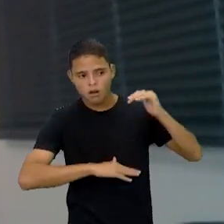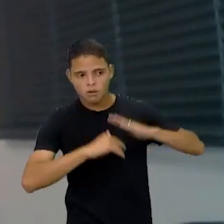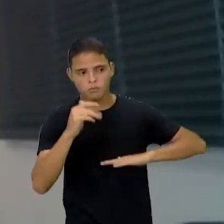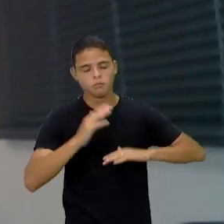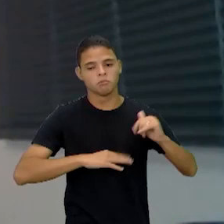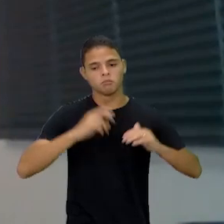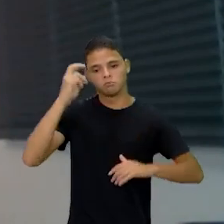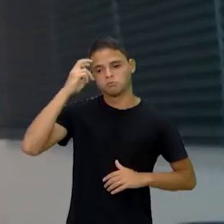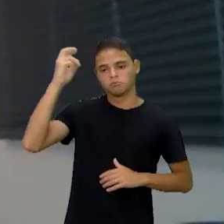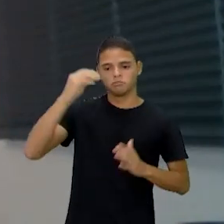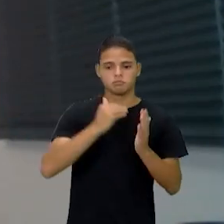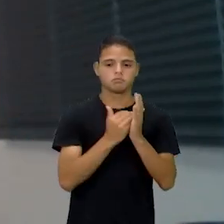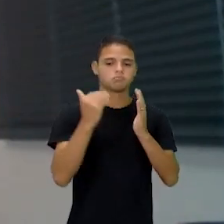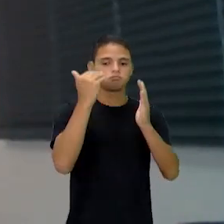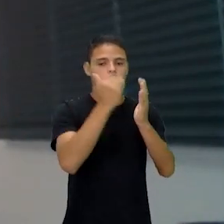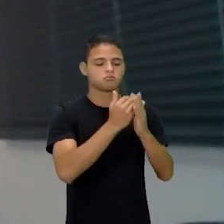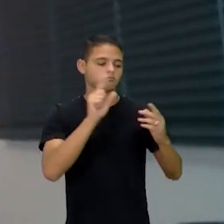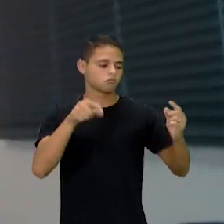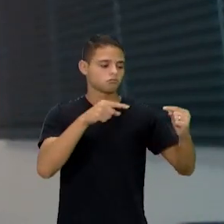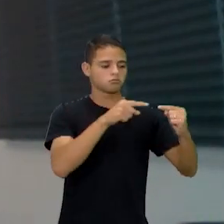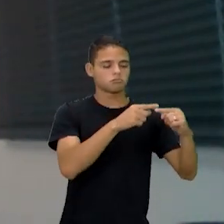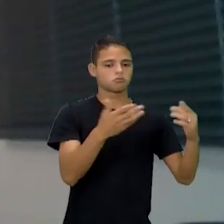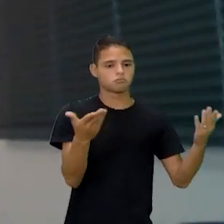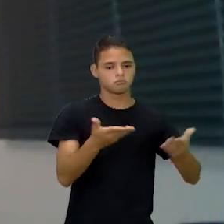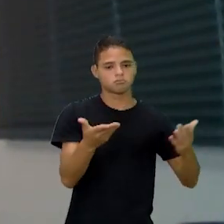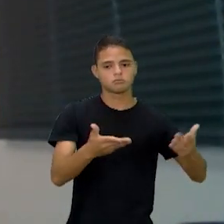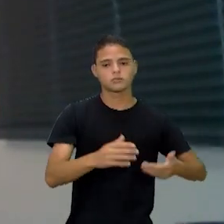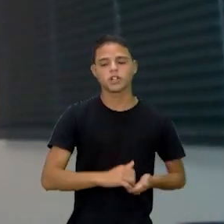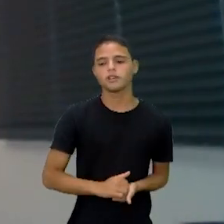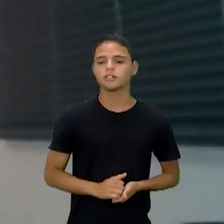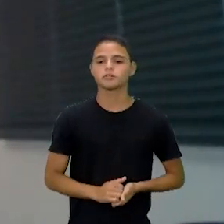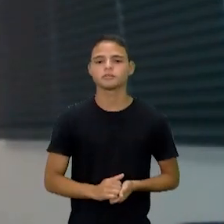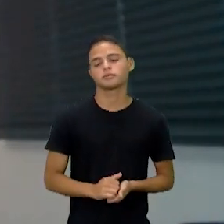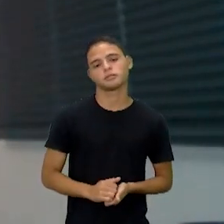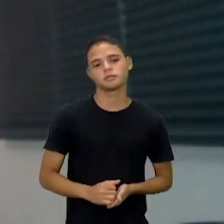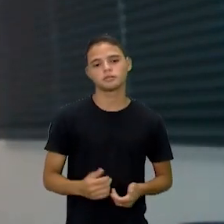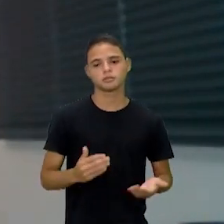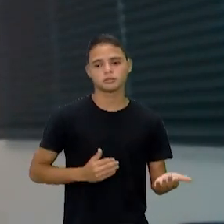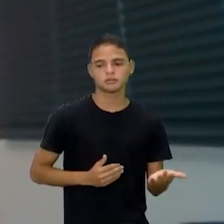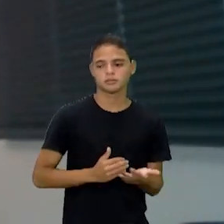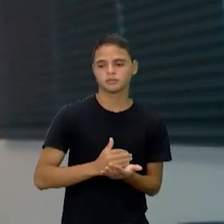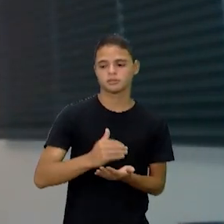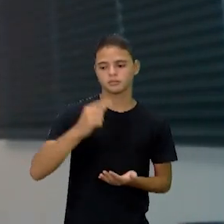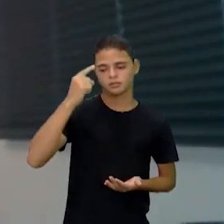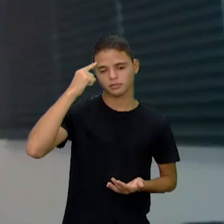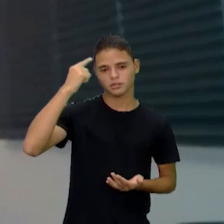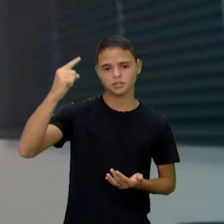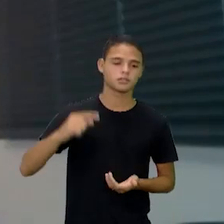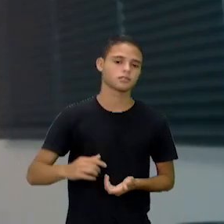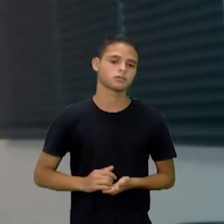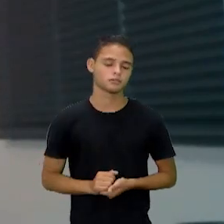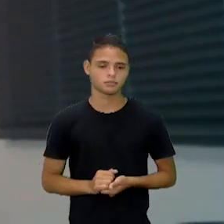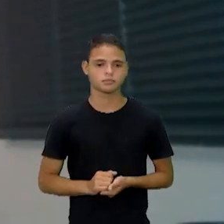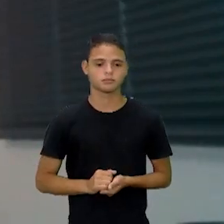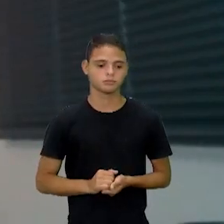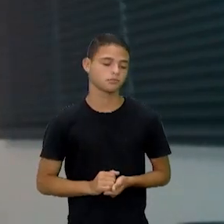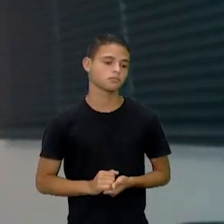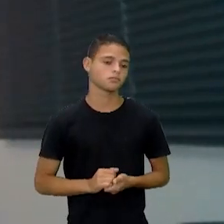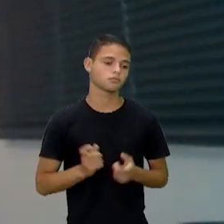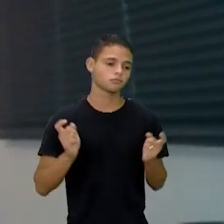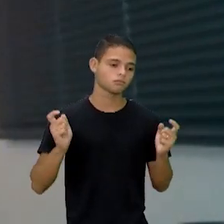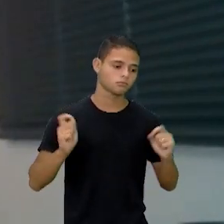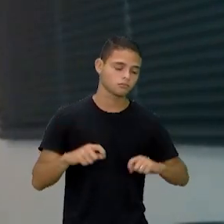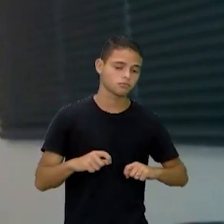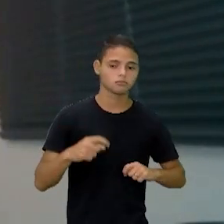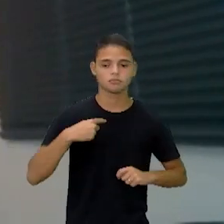superdotação. Acho que o grande objetivo da nossa fala hoje é que vocês passem a pensar na superdotação como uma hipótese, para